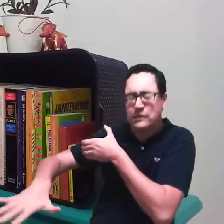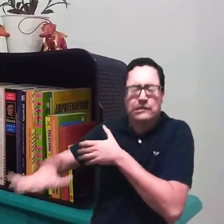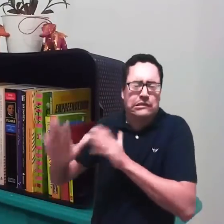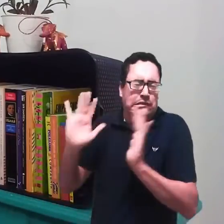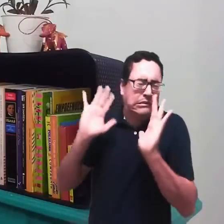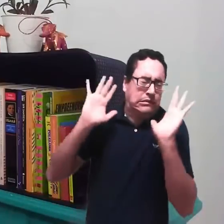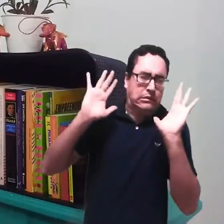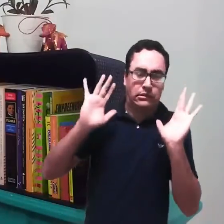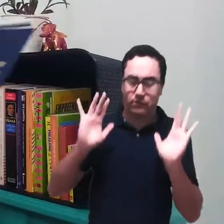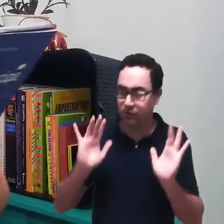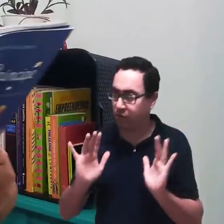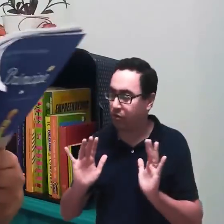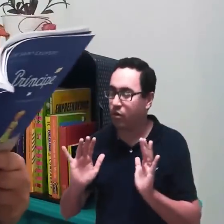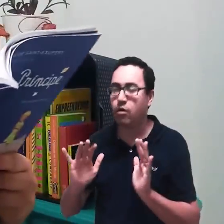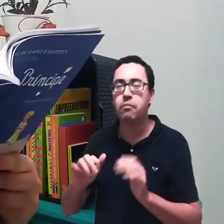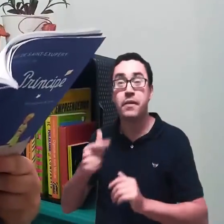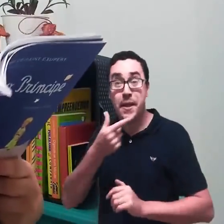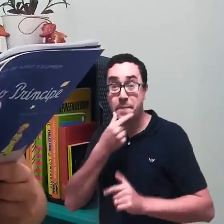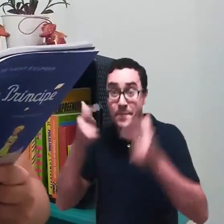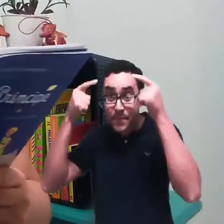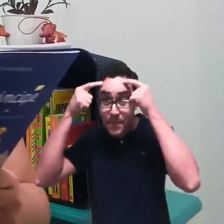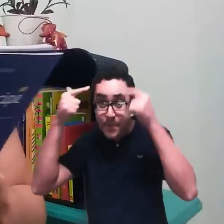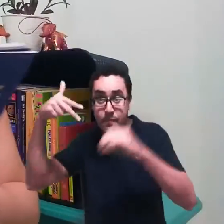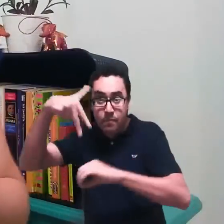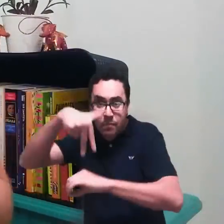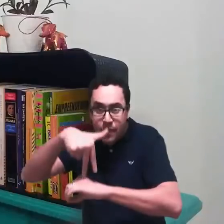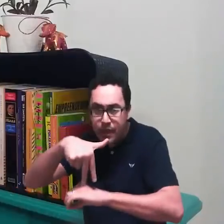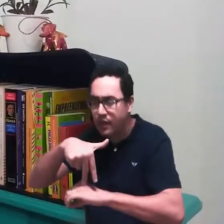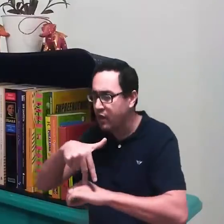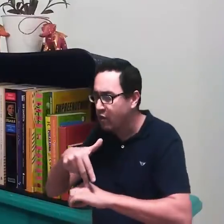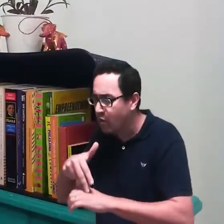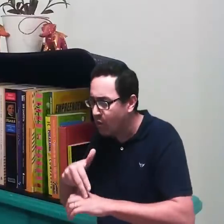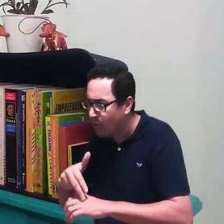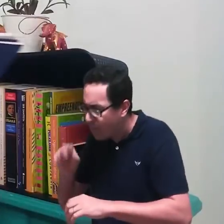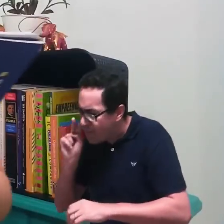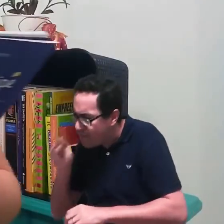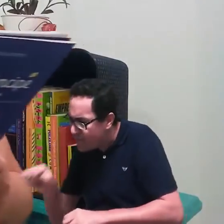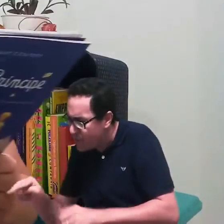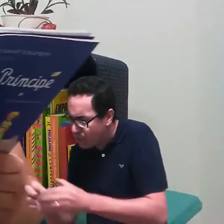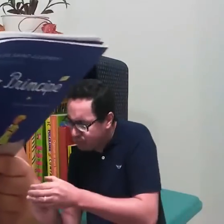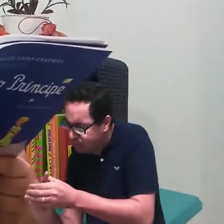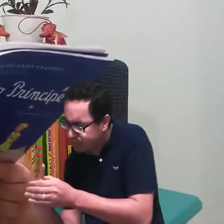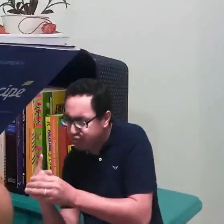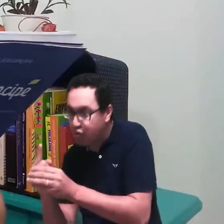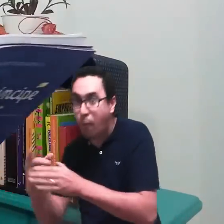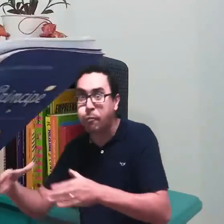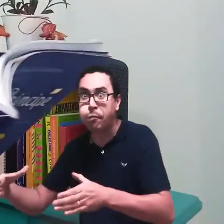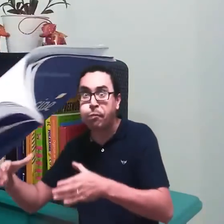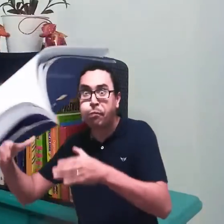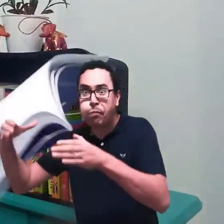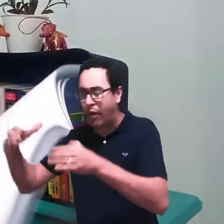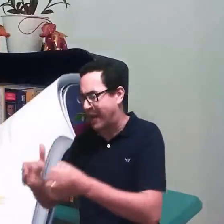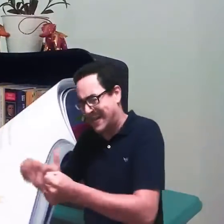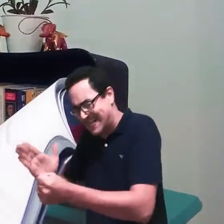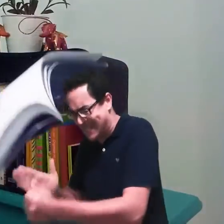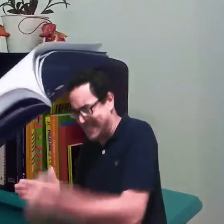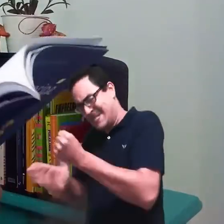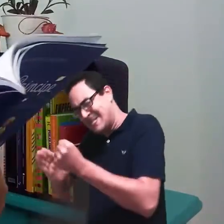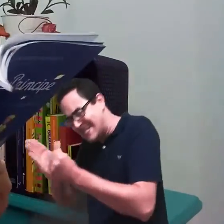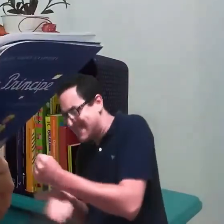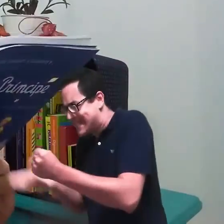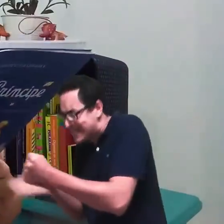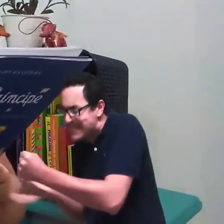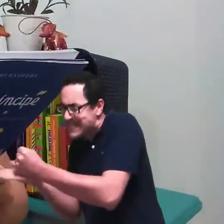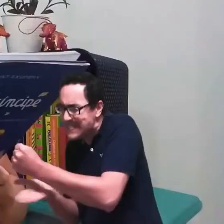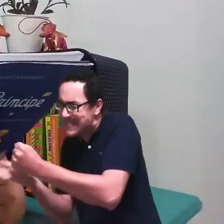com certa tristeza os últimos brotos dos baobás. Ele pensava em nunca mais voltar. Mas naquela manhã,